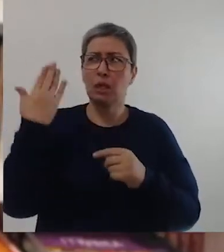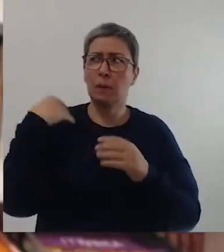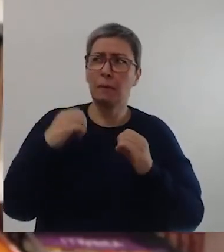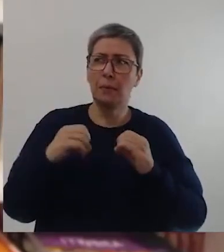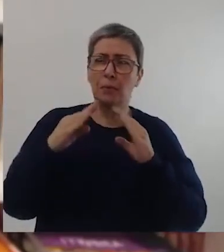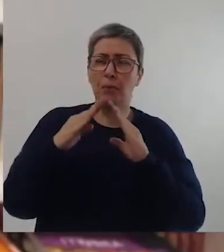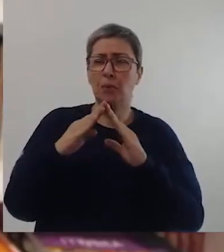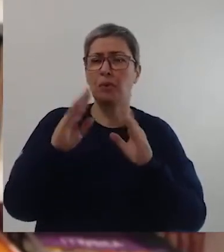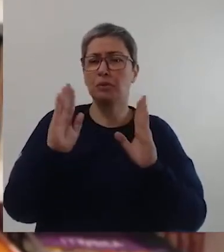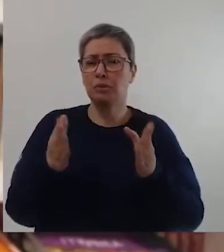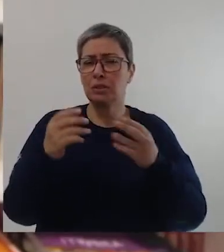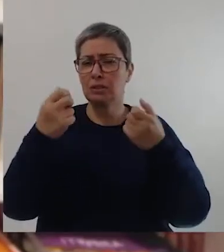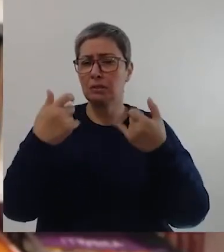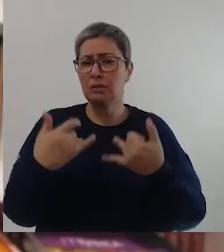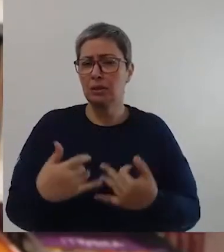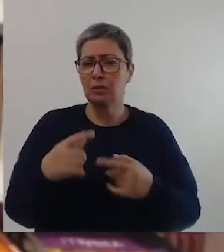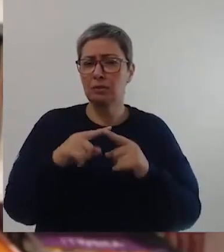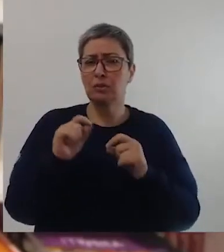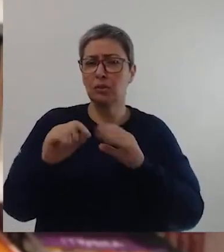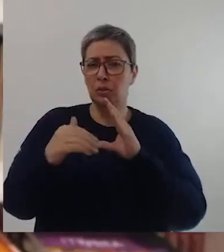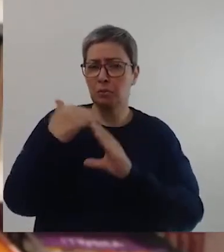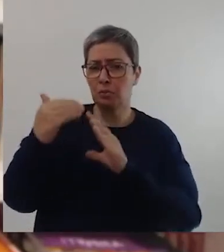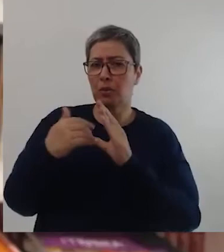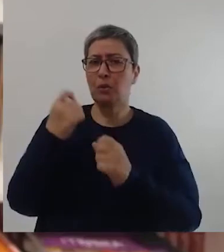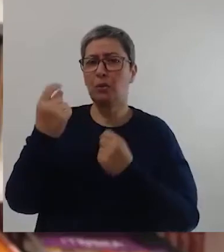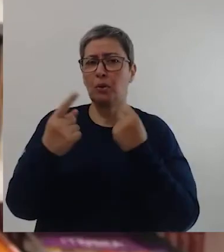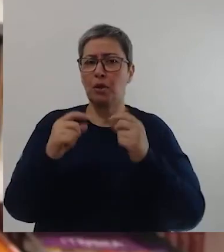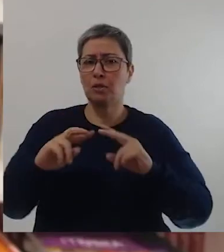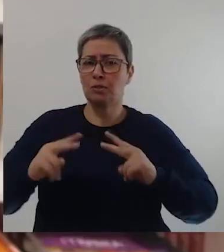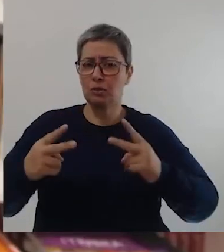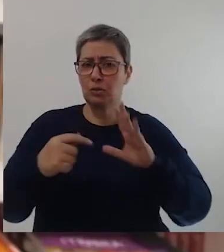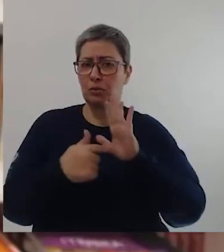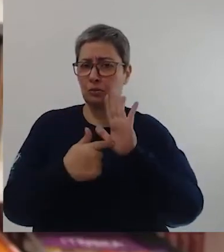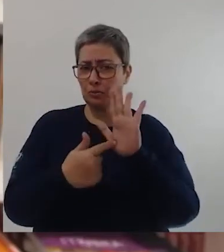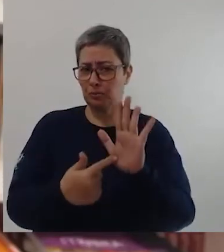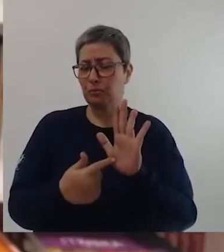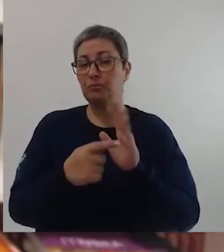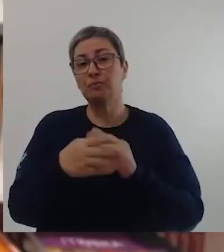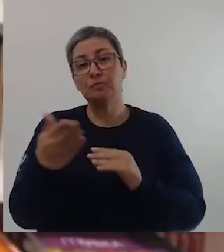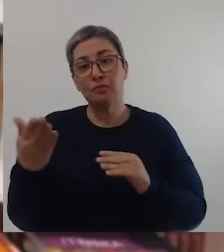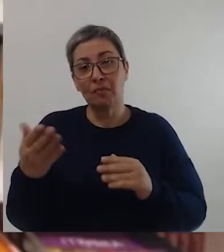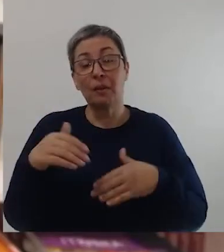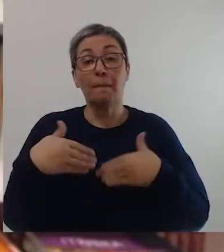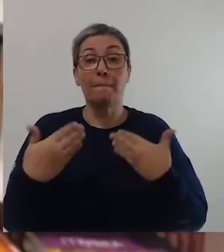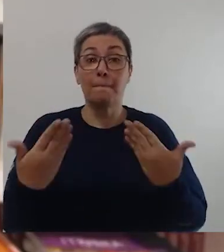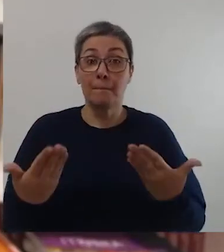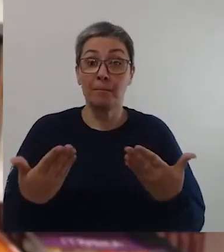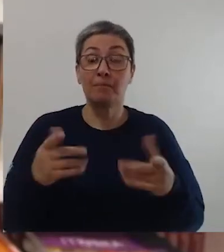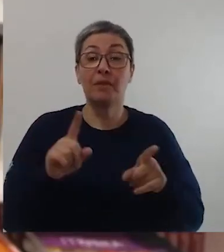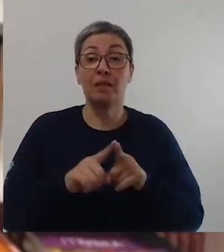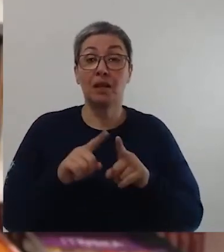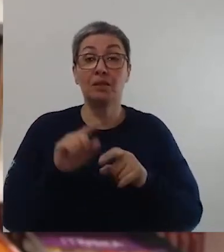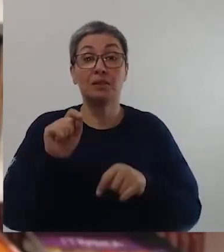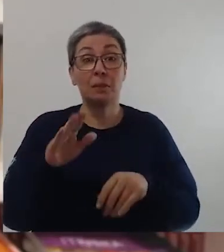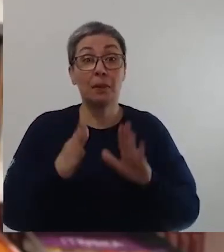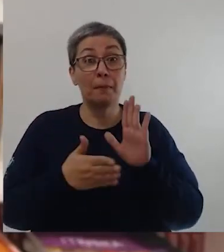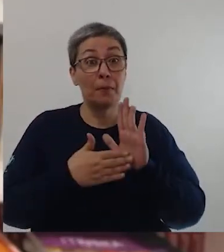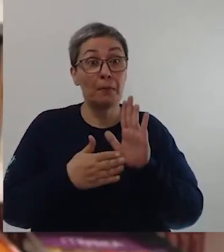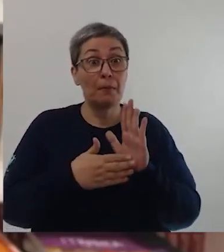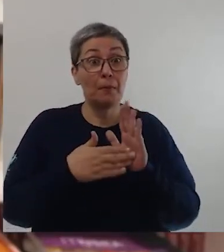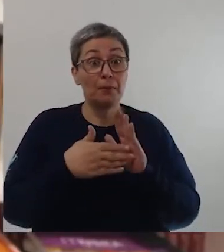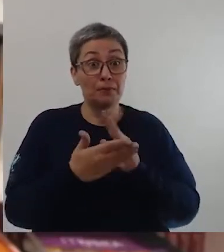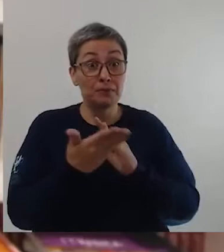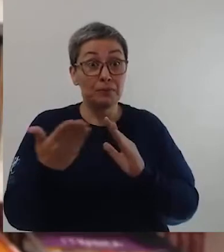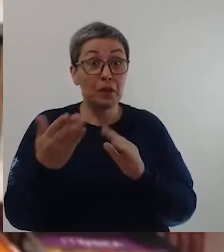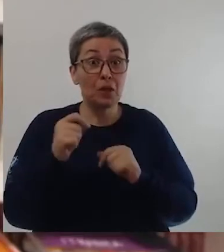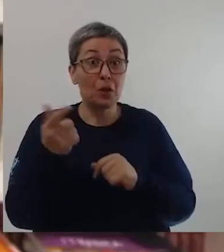Nossos programas têm anteriores né autorretrato até recebi alguns compartilhei com vocês né Pois é essa